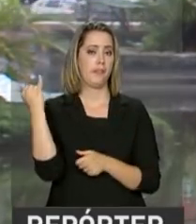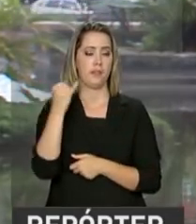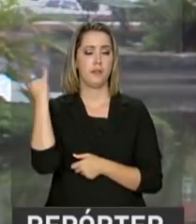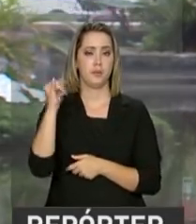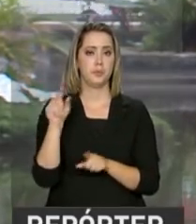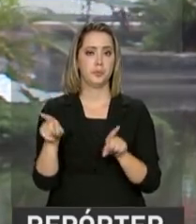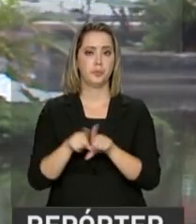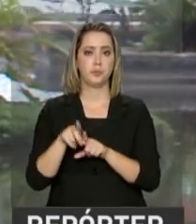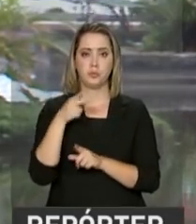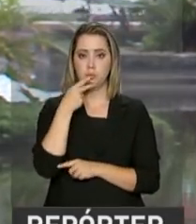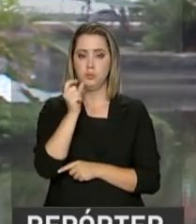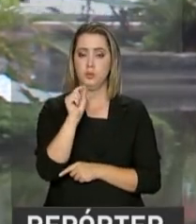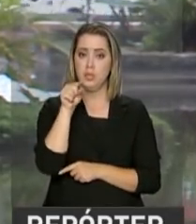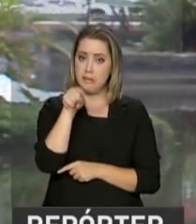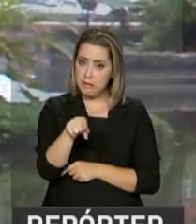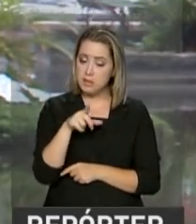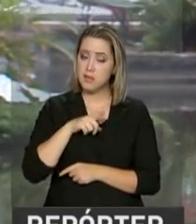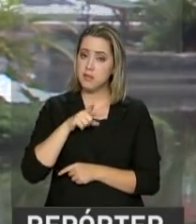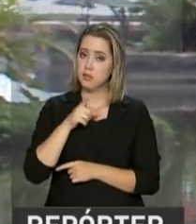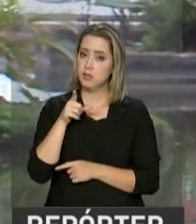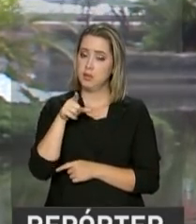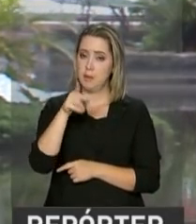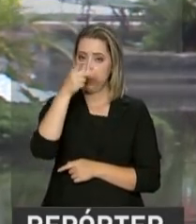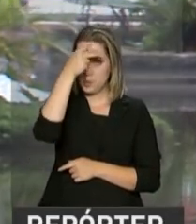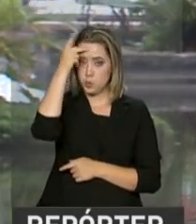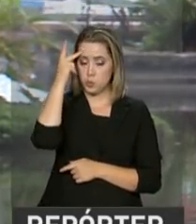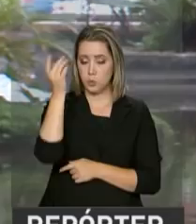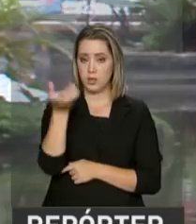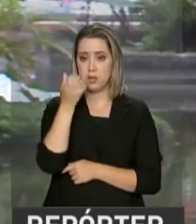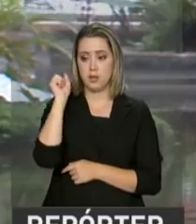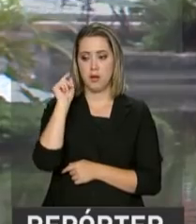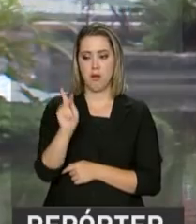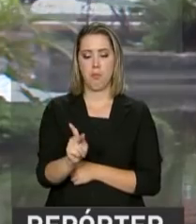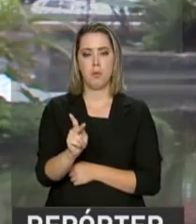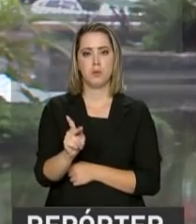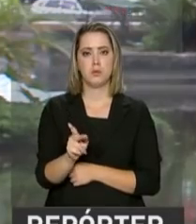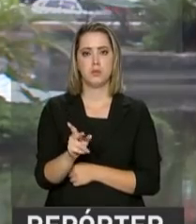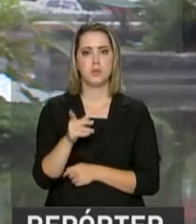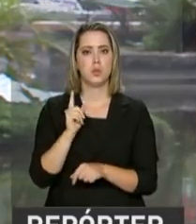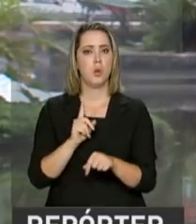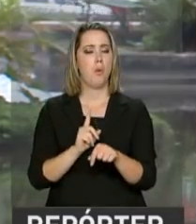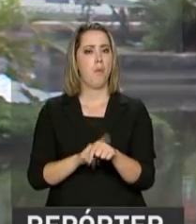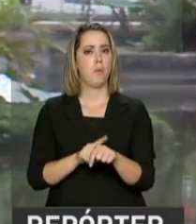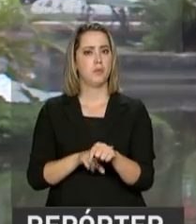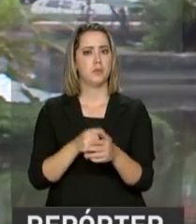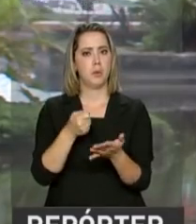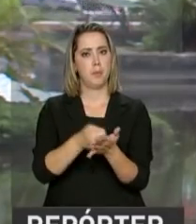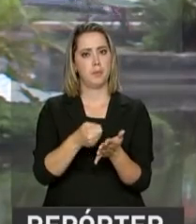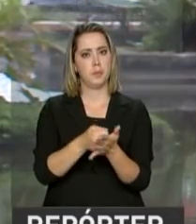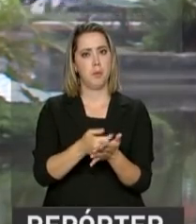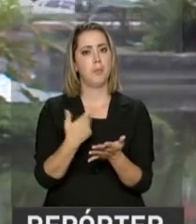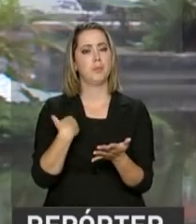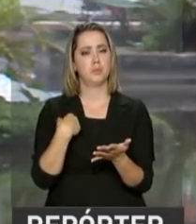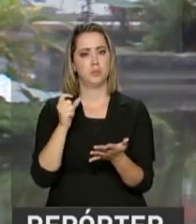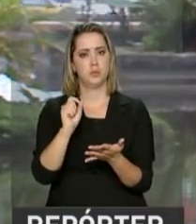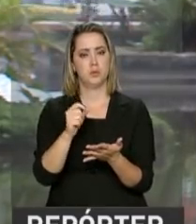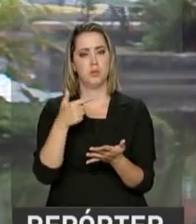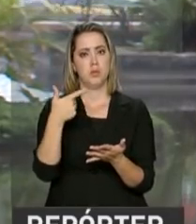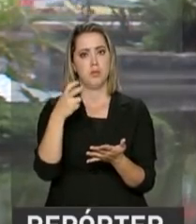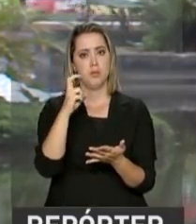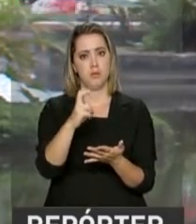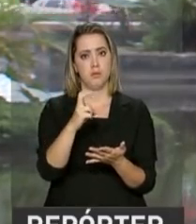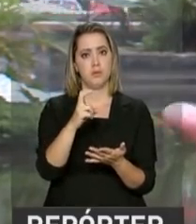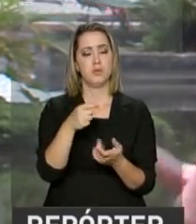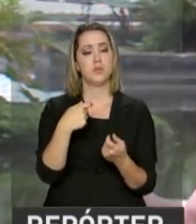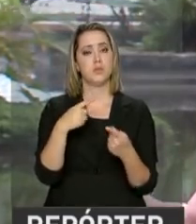ressaltar que nesta situação caso ela Decida se aposentar com o tempo mínimo de idade mais o tempo de contribuição de 25